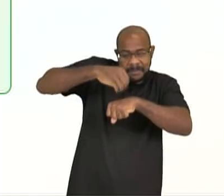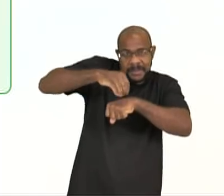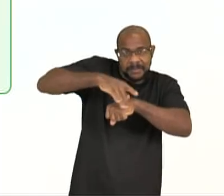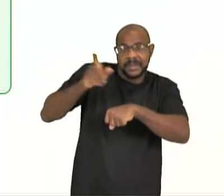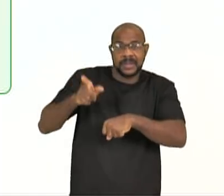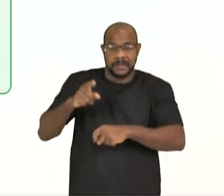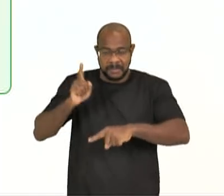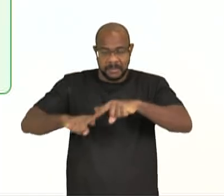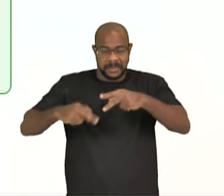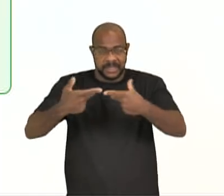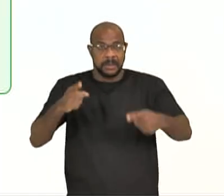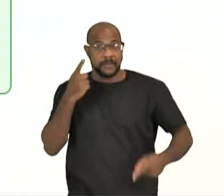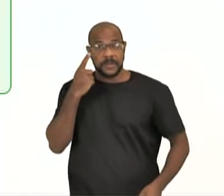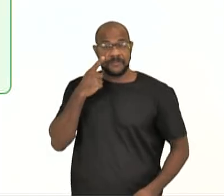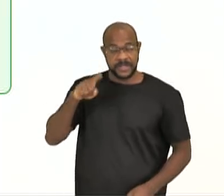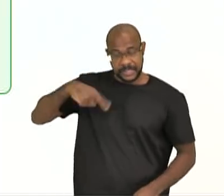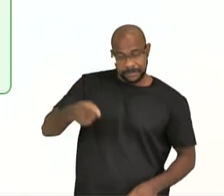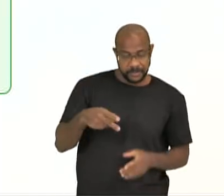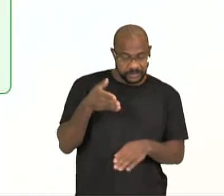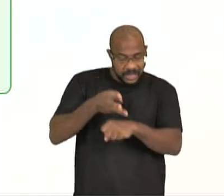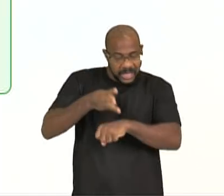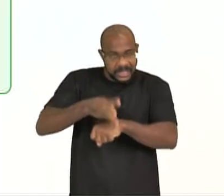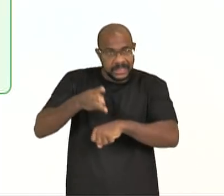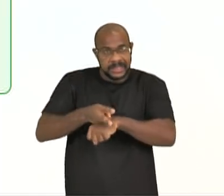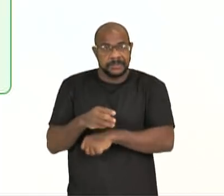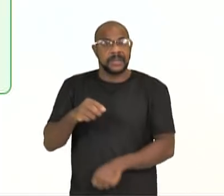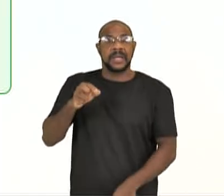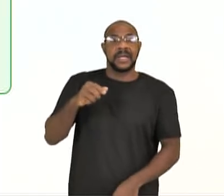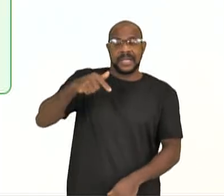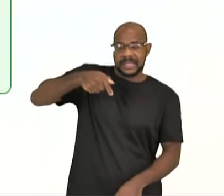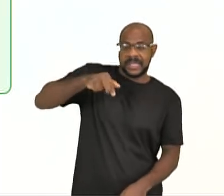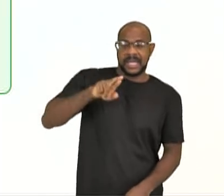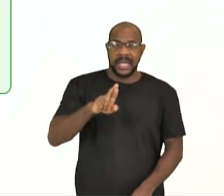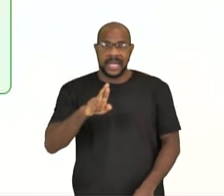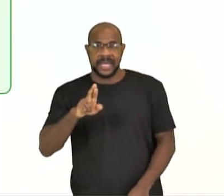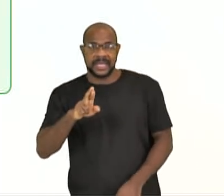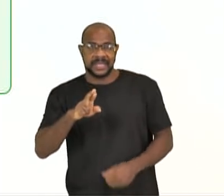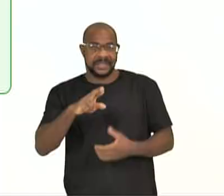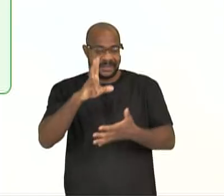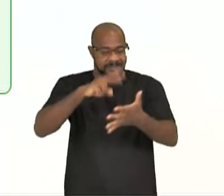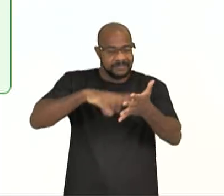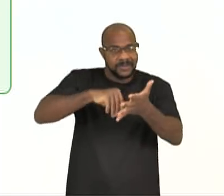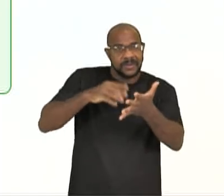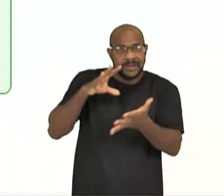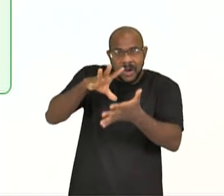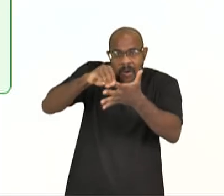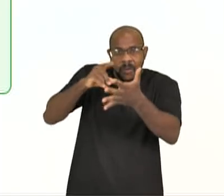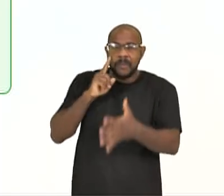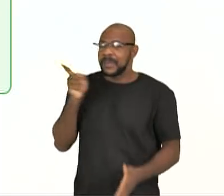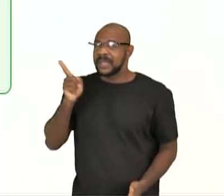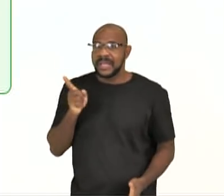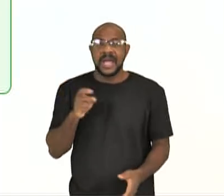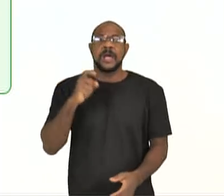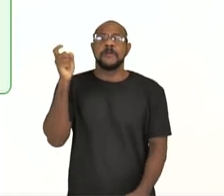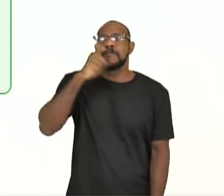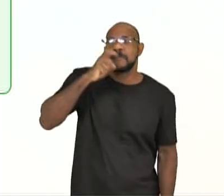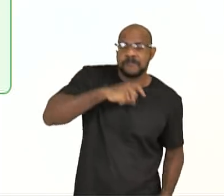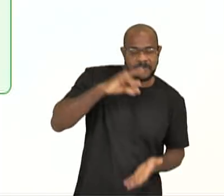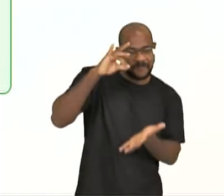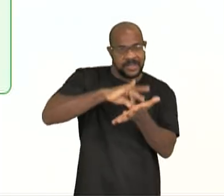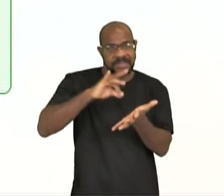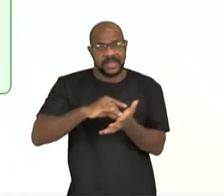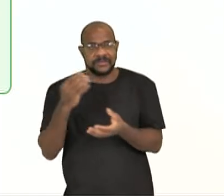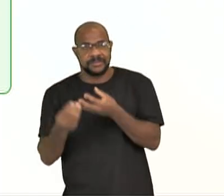para você conferir depois, tá? Acessando pelo QR Code. São mitos e verdades escritos pelo